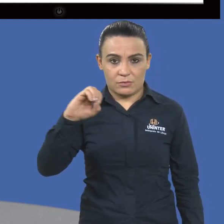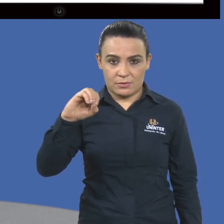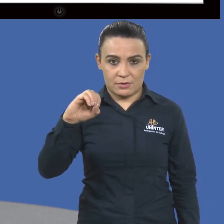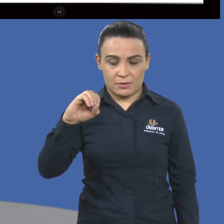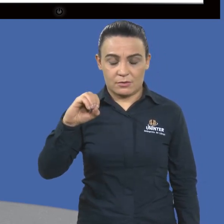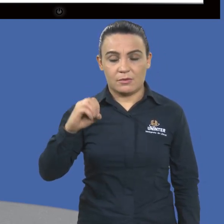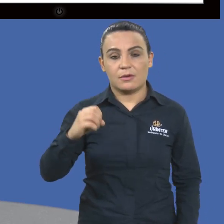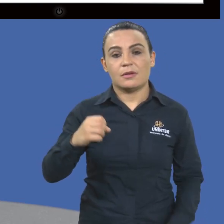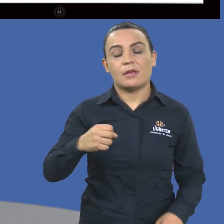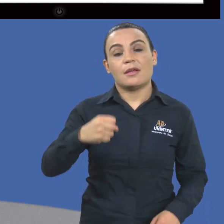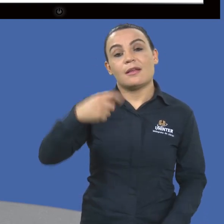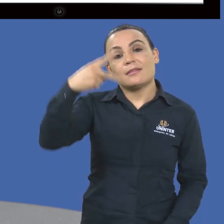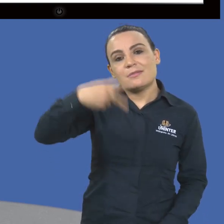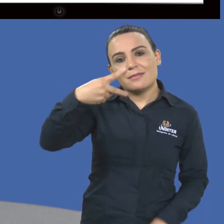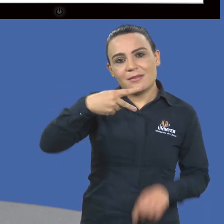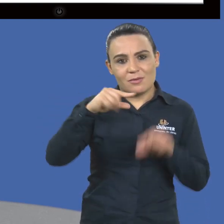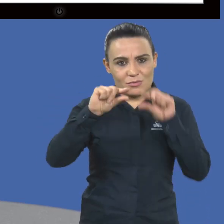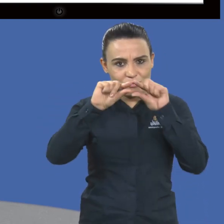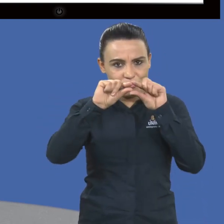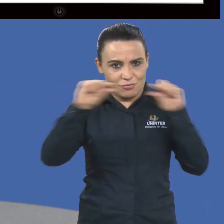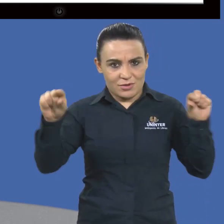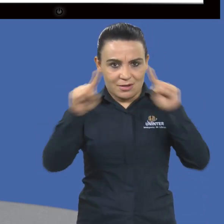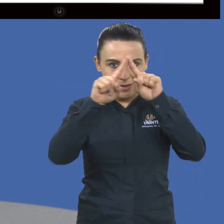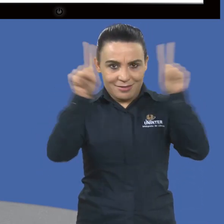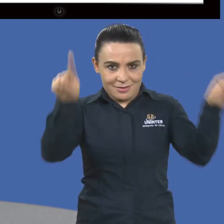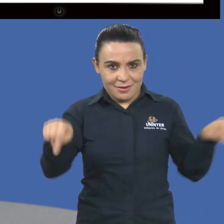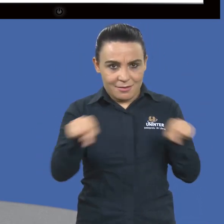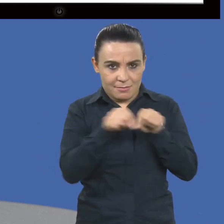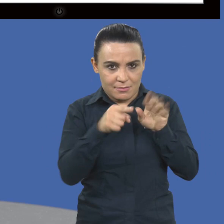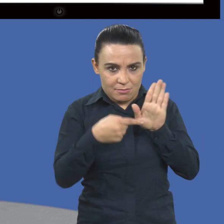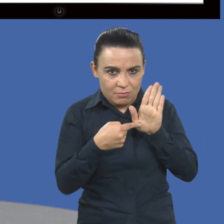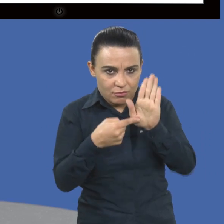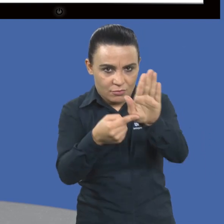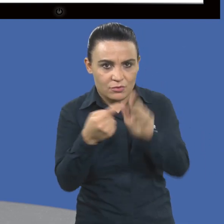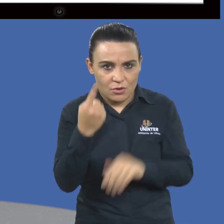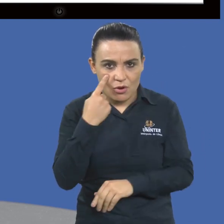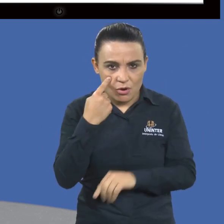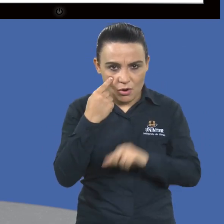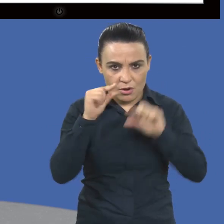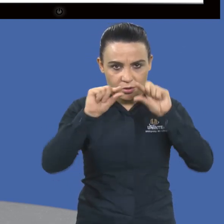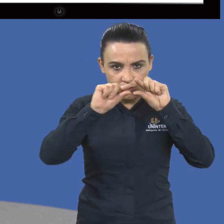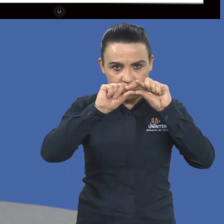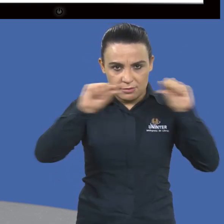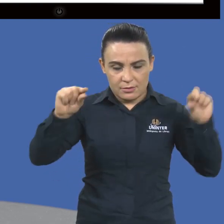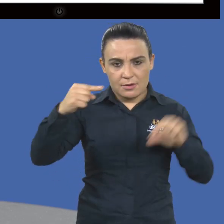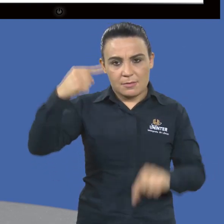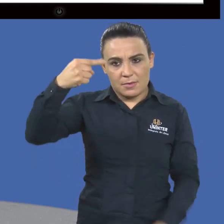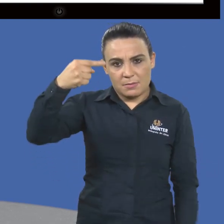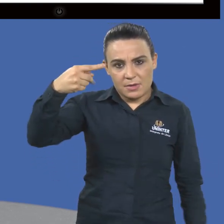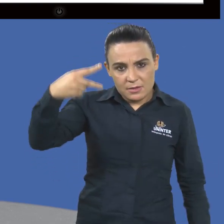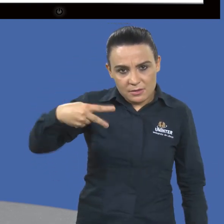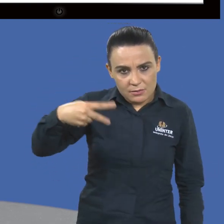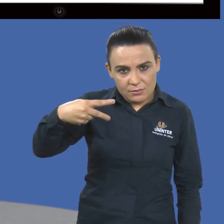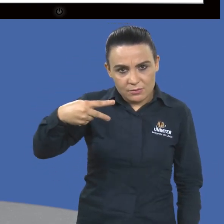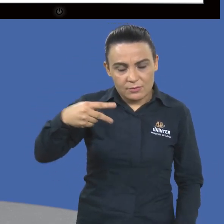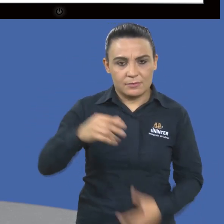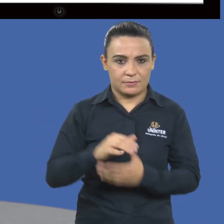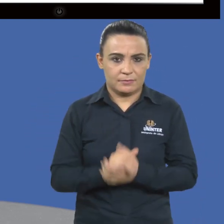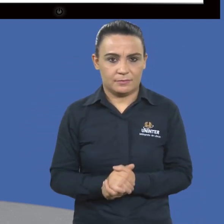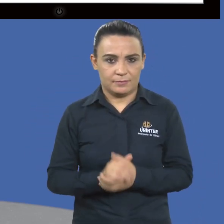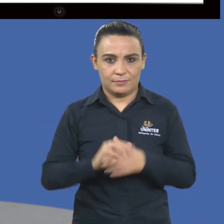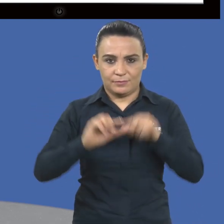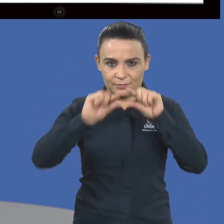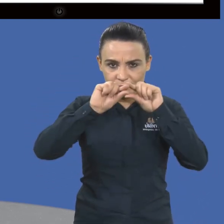Q90.0, que é a segunda linha que está sendo mostrada nessa tabela. Ou seja, é